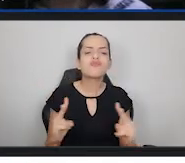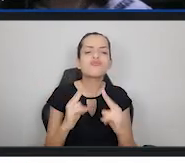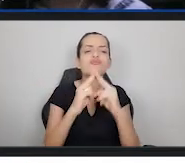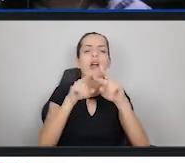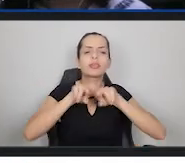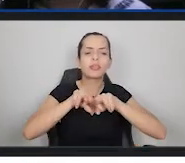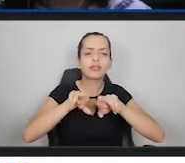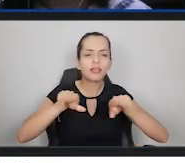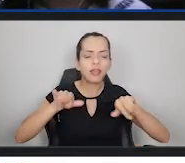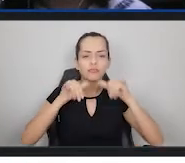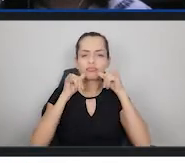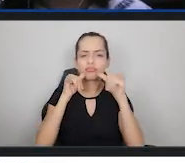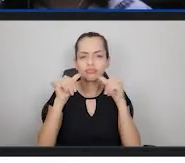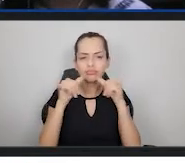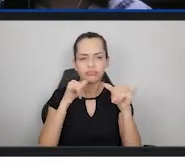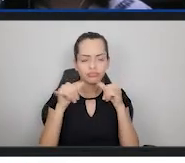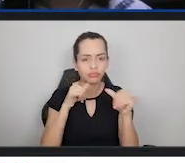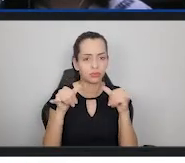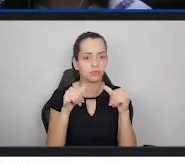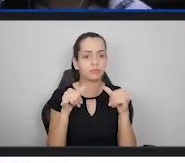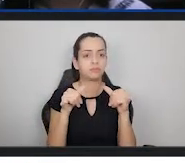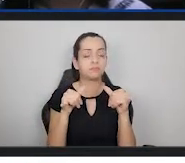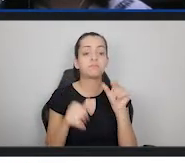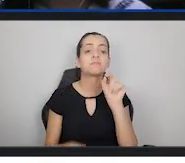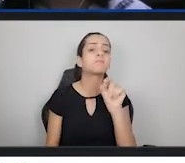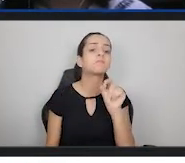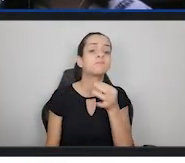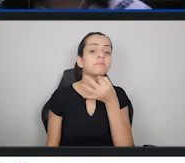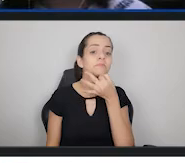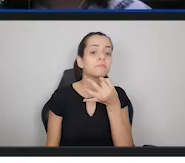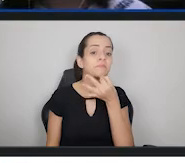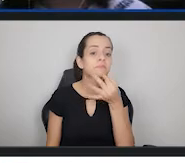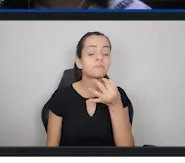elétrica? Alguém se habilita?